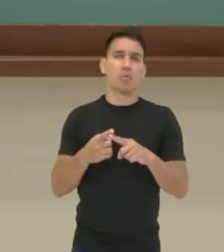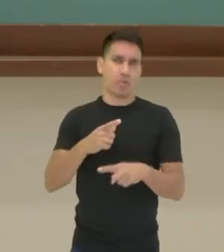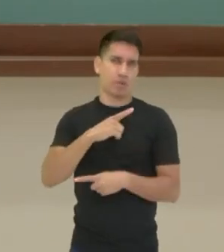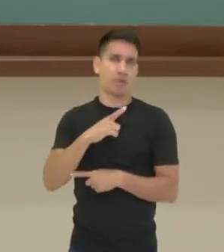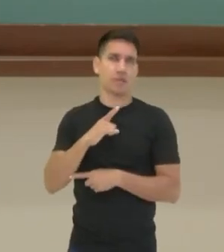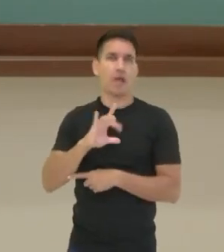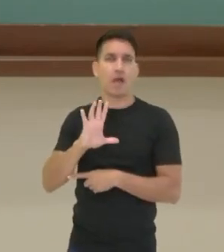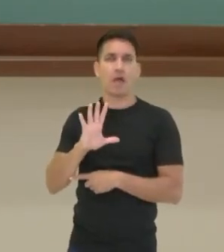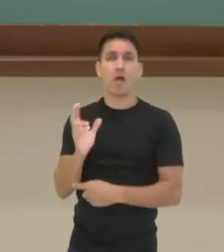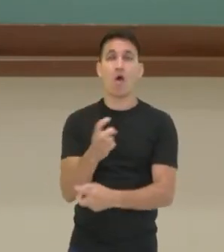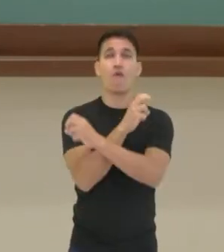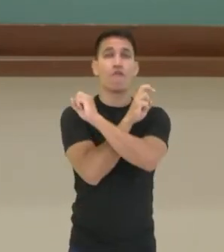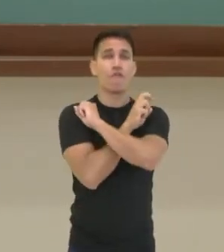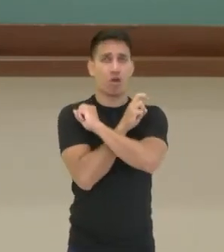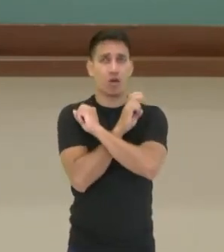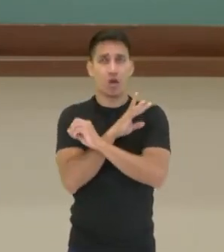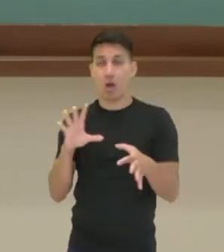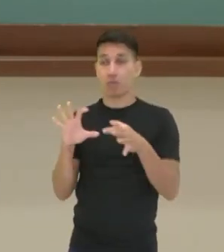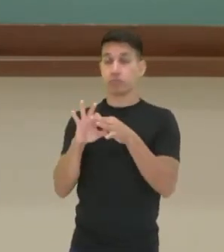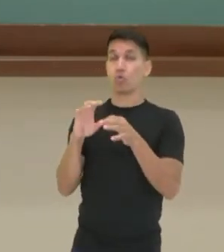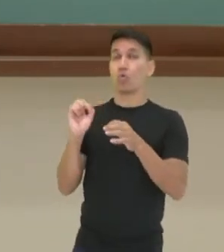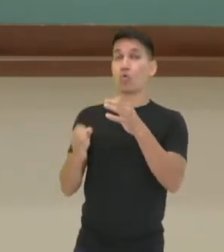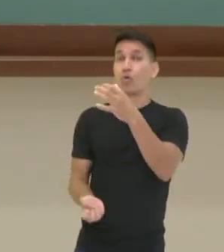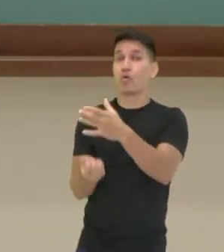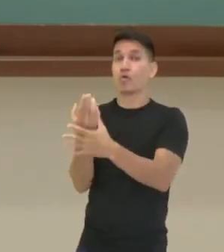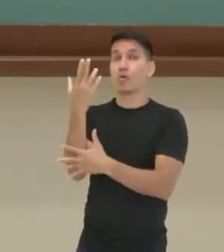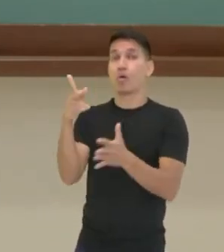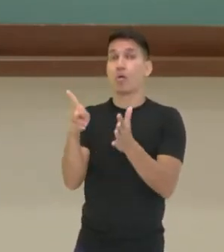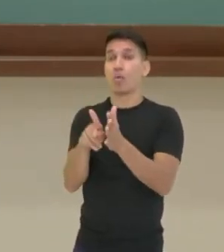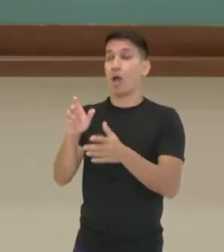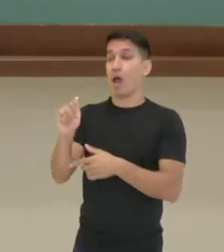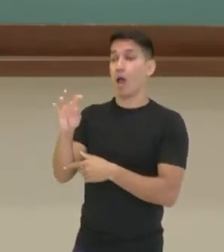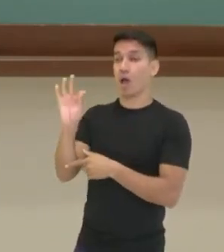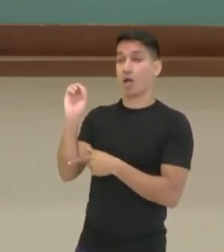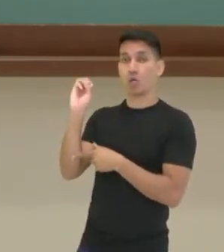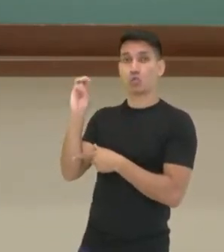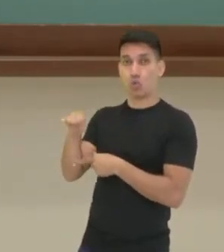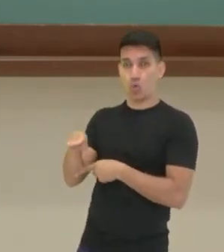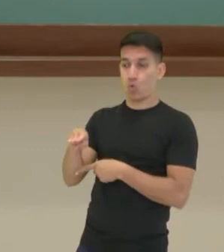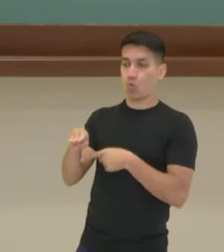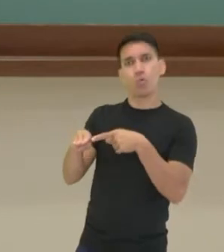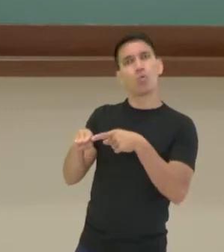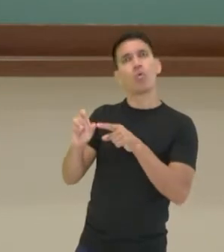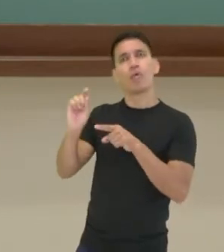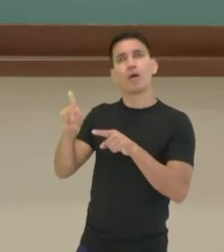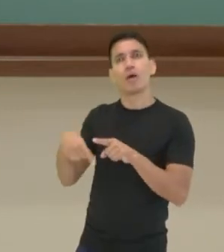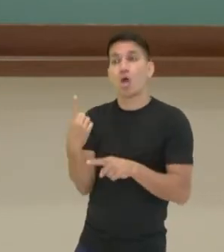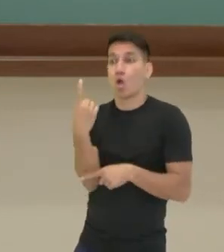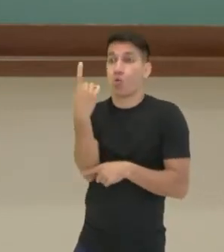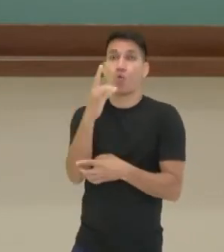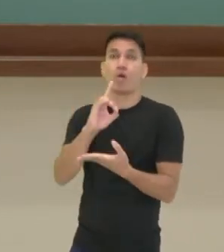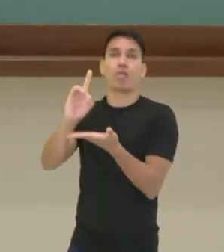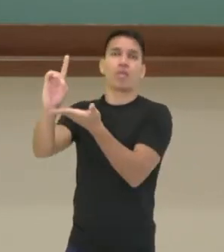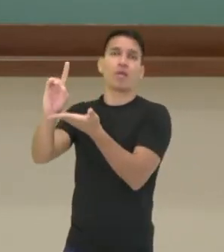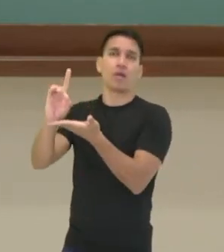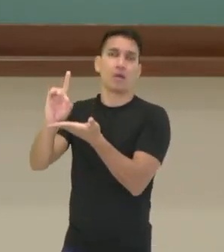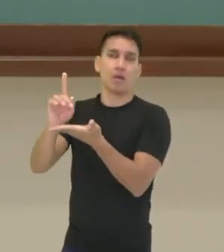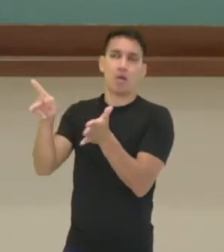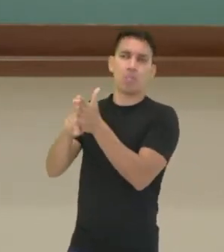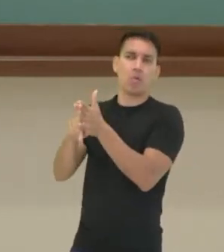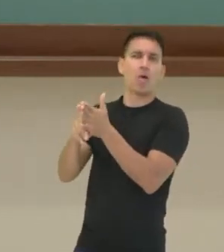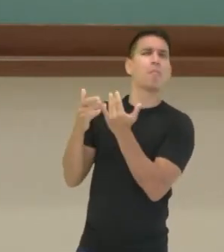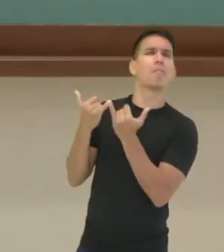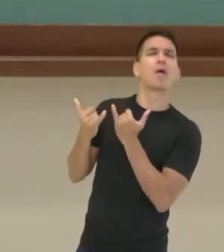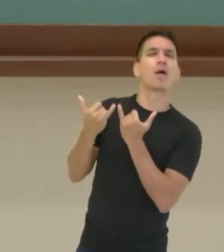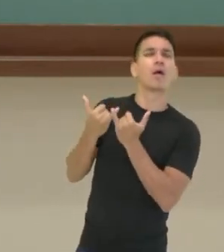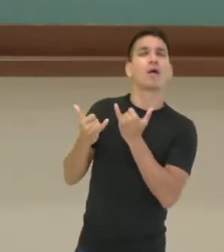que unificou a religião egípcia, criando o culto a Aton, ou seja, fazendo um monoteísmo muito próximo